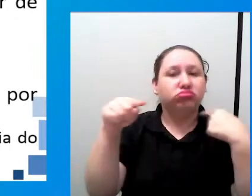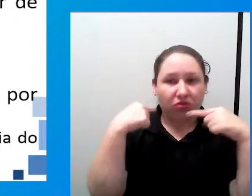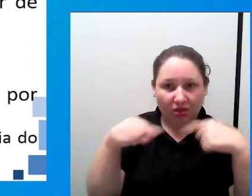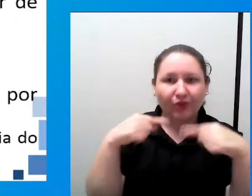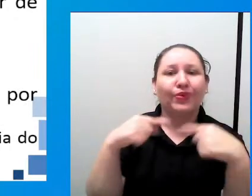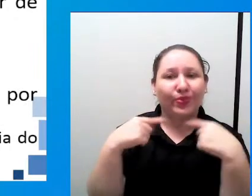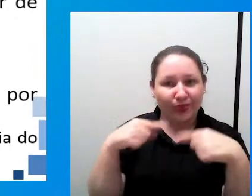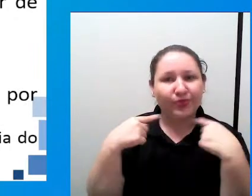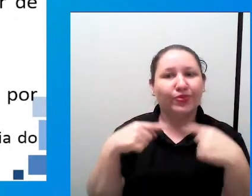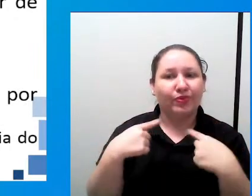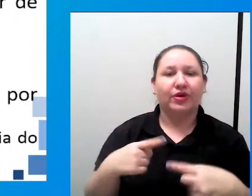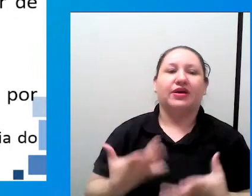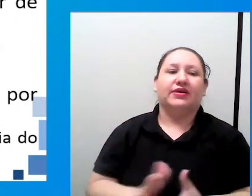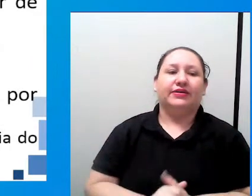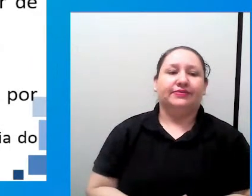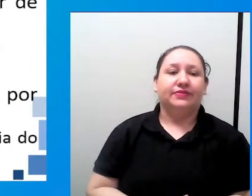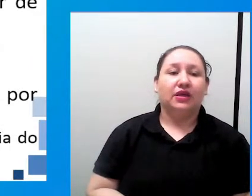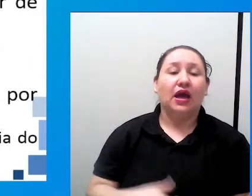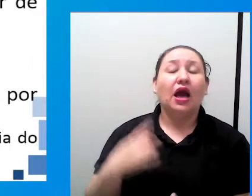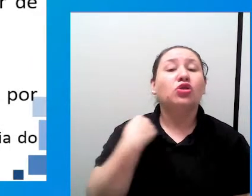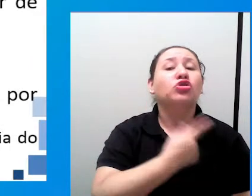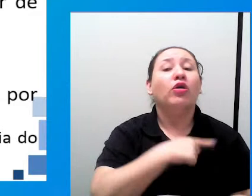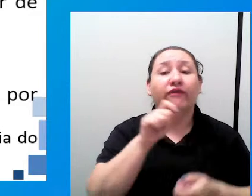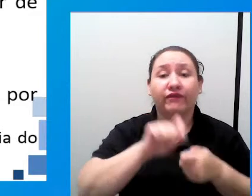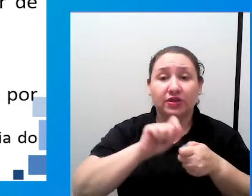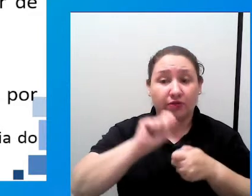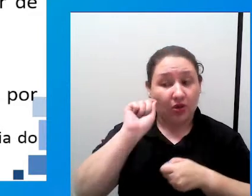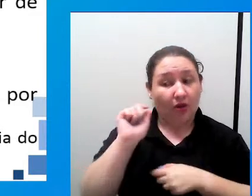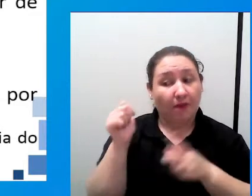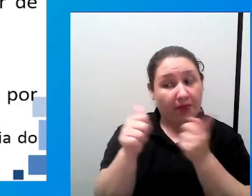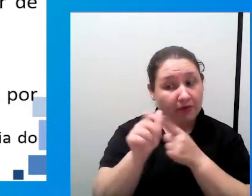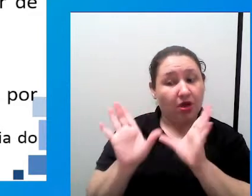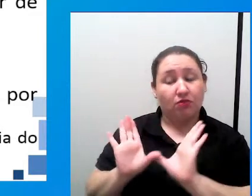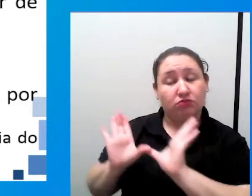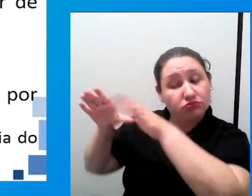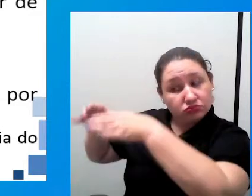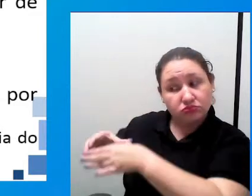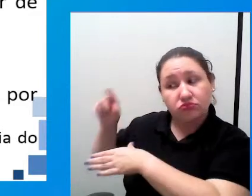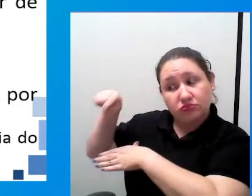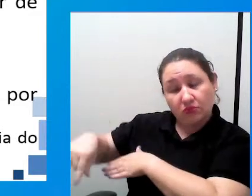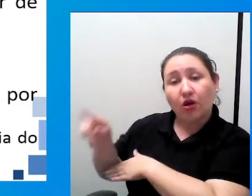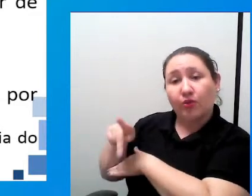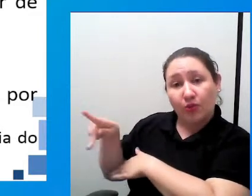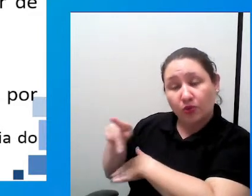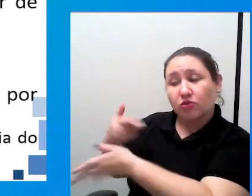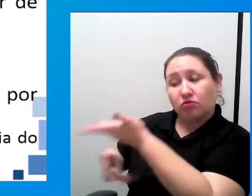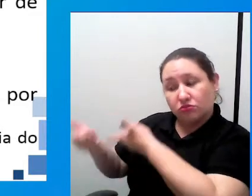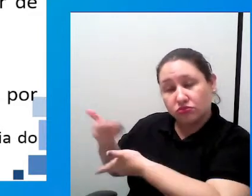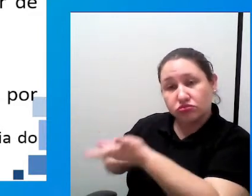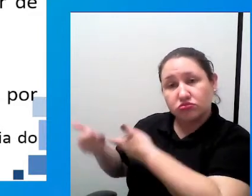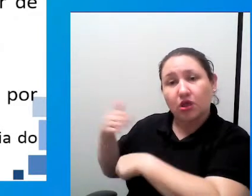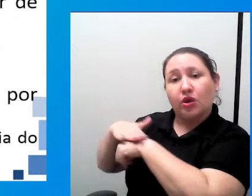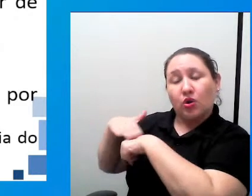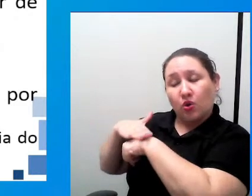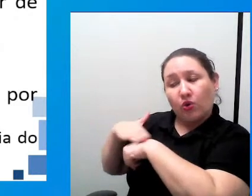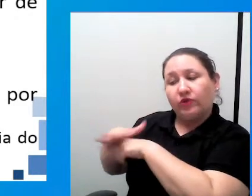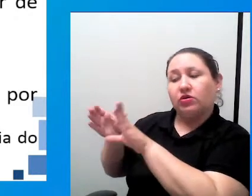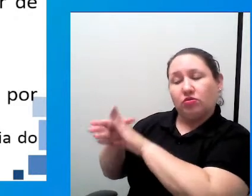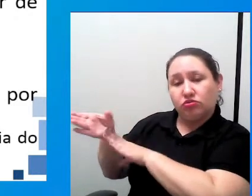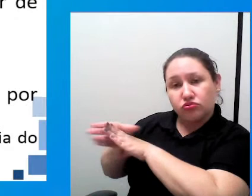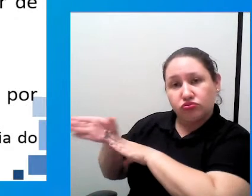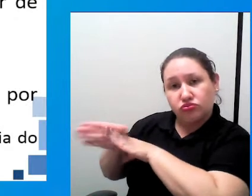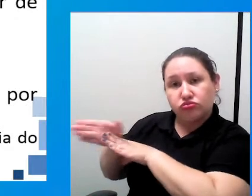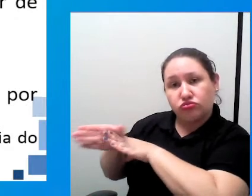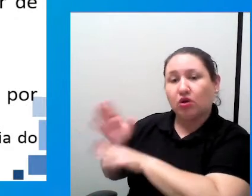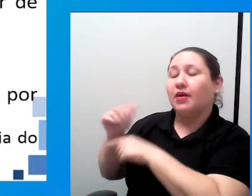gente combateu isso? A gente, primeiro, orientou os professores a planejar no começo do semestre e a executar